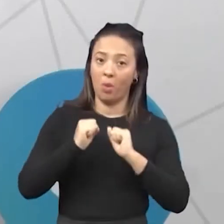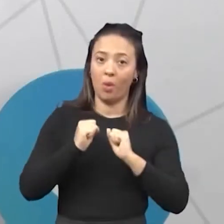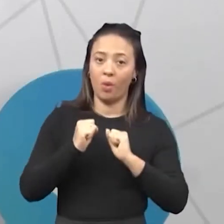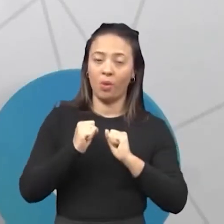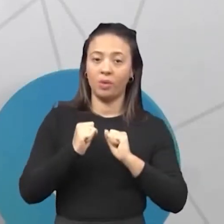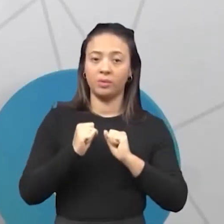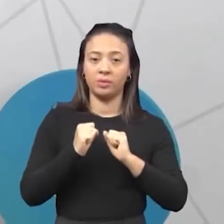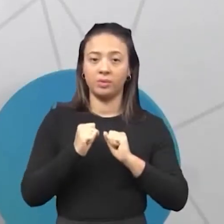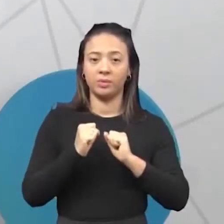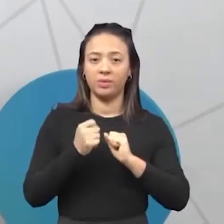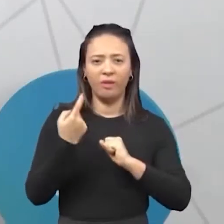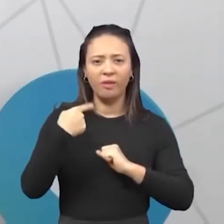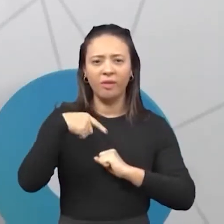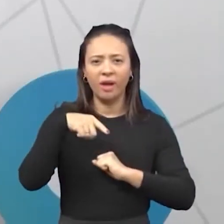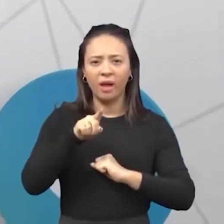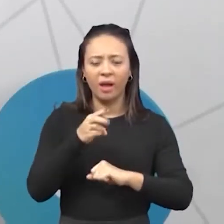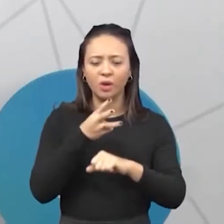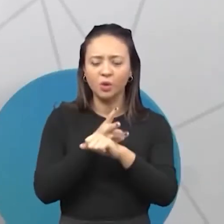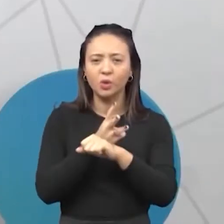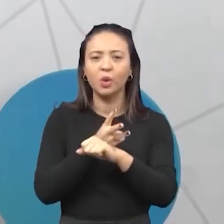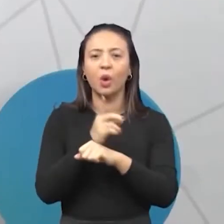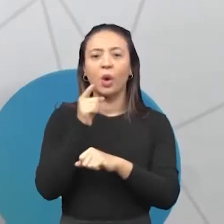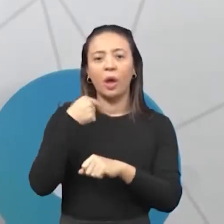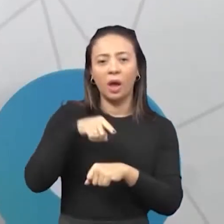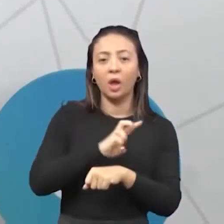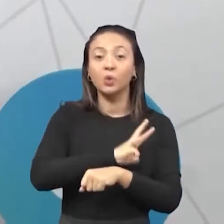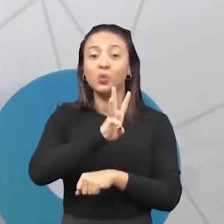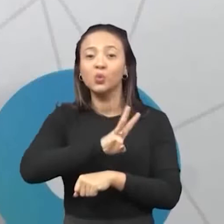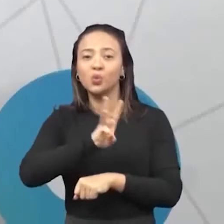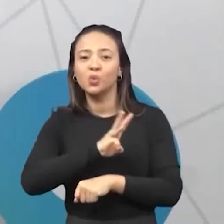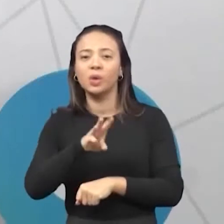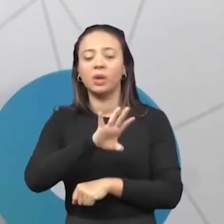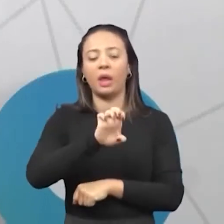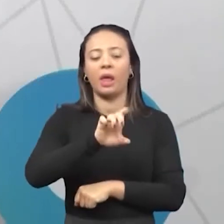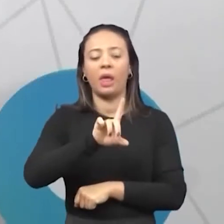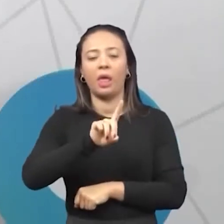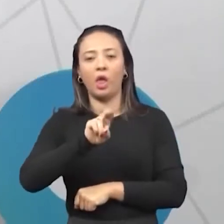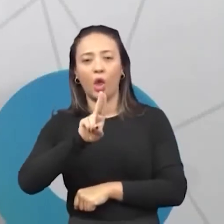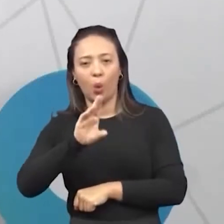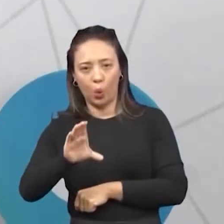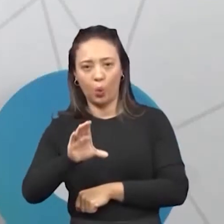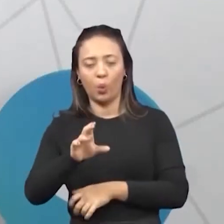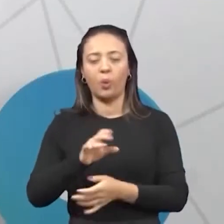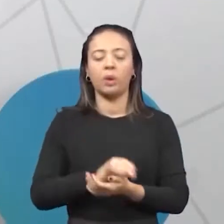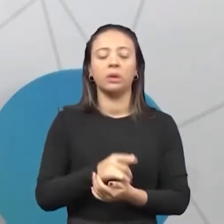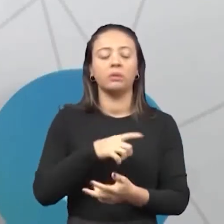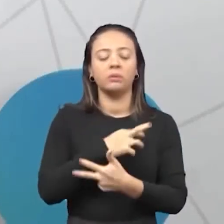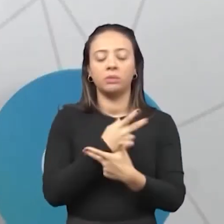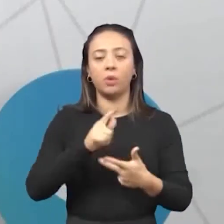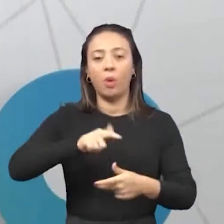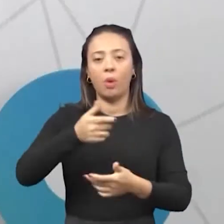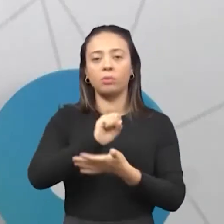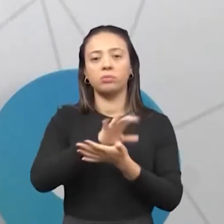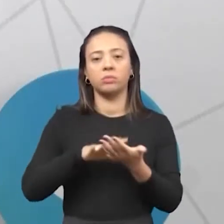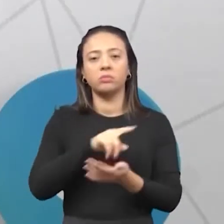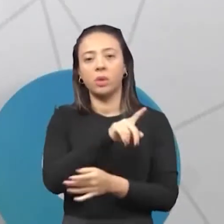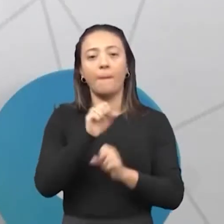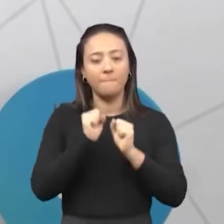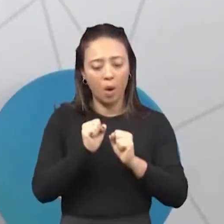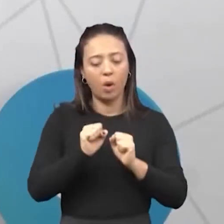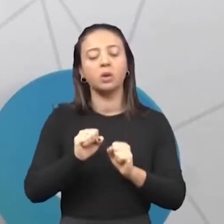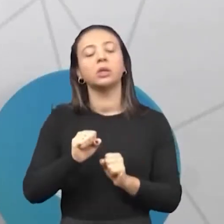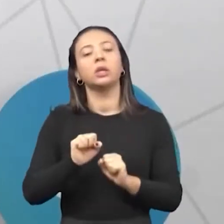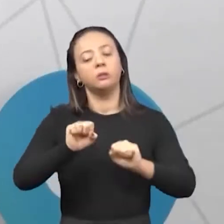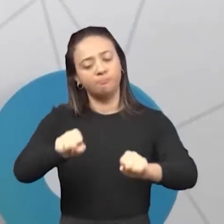que vocês entrem na plataforma Eduque, que lá vão ter outros exercícios que vocês vão poder exercitar o que foi visto